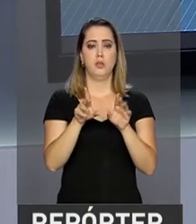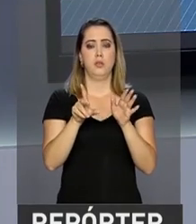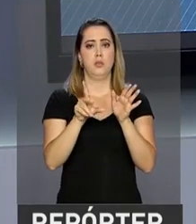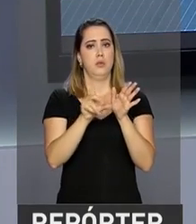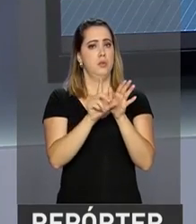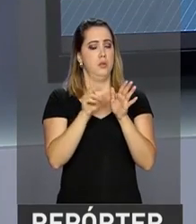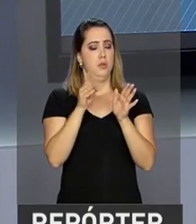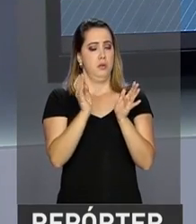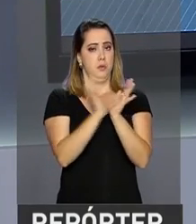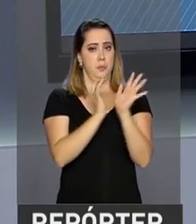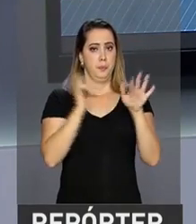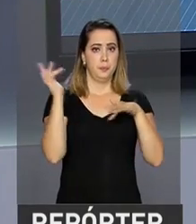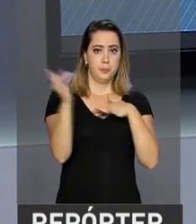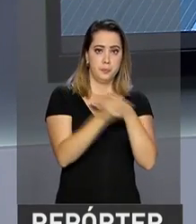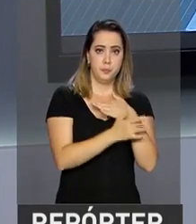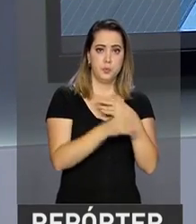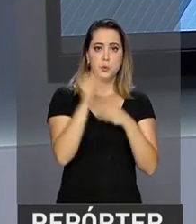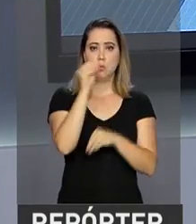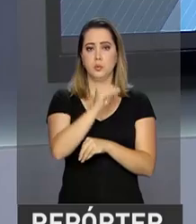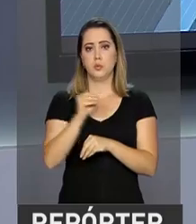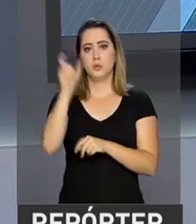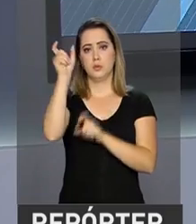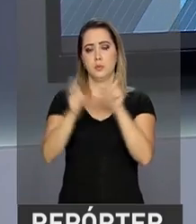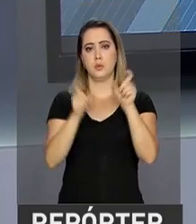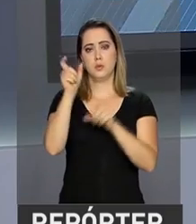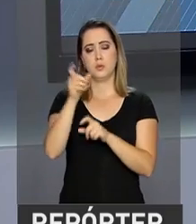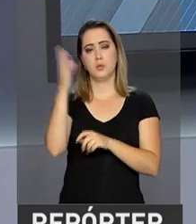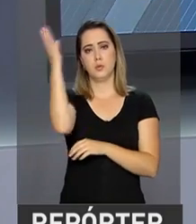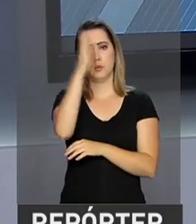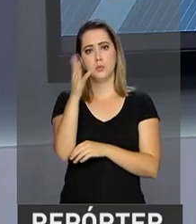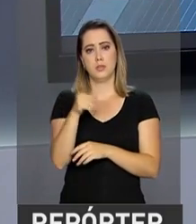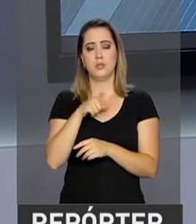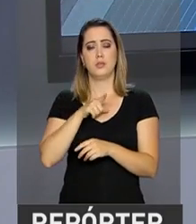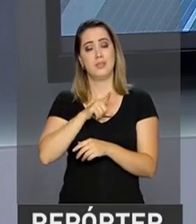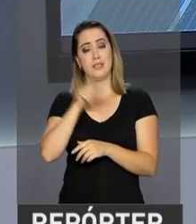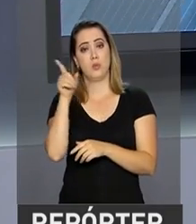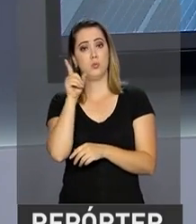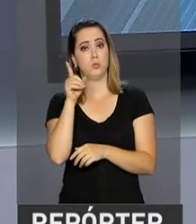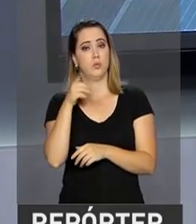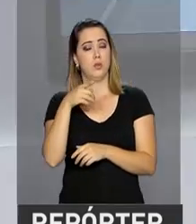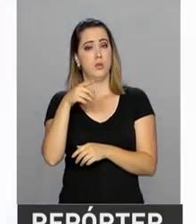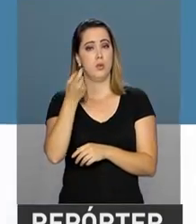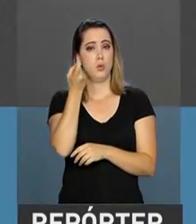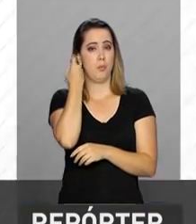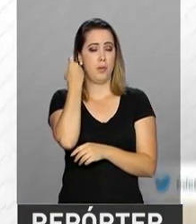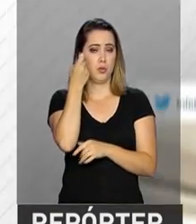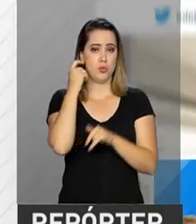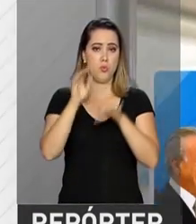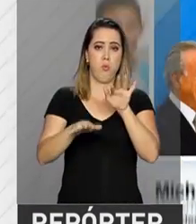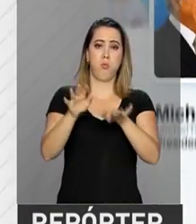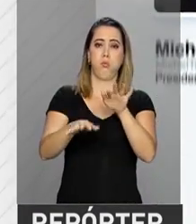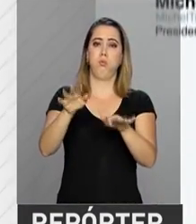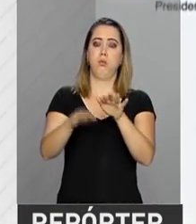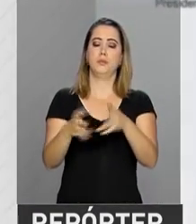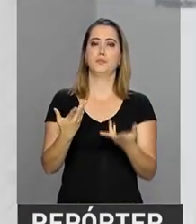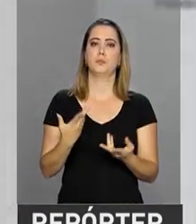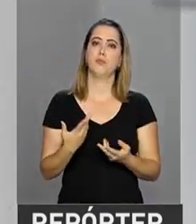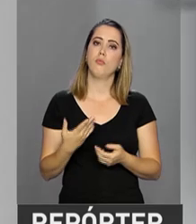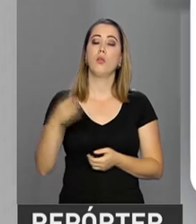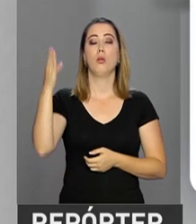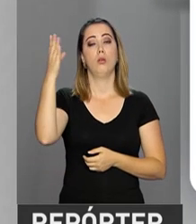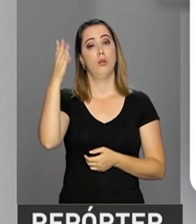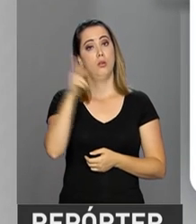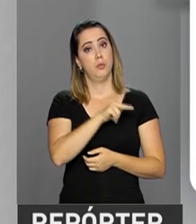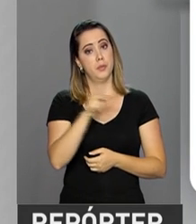uma rede social sobre o atendimento a brasileiros atingidos pelo terremoto de ontem no méxico o presidente disse que continua